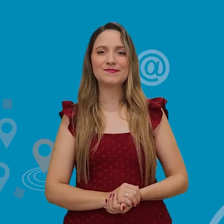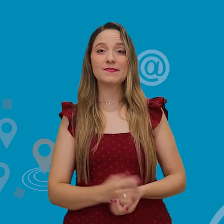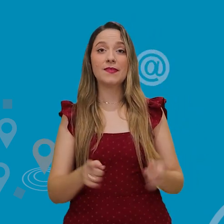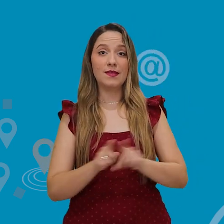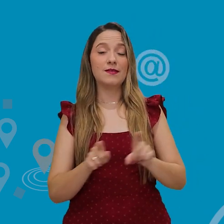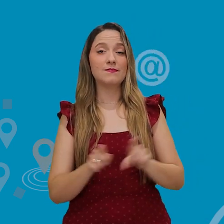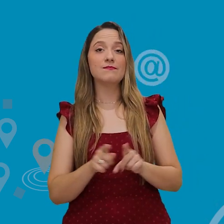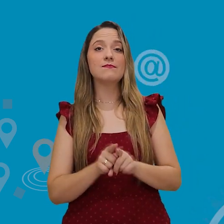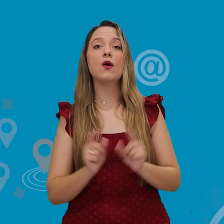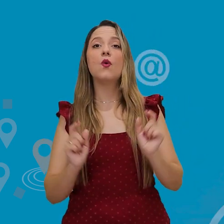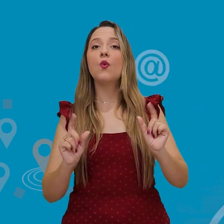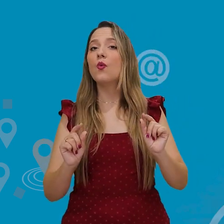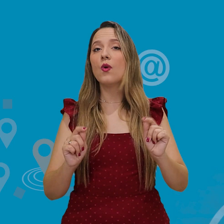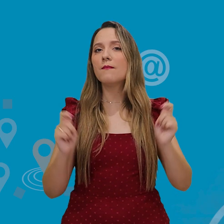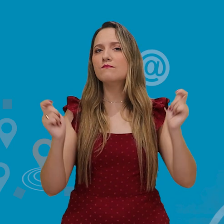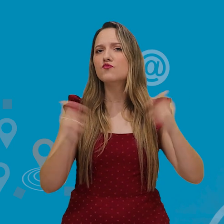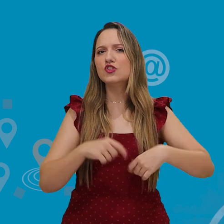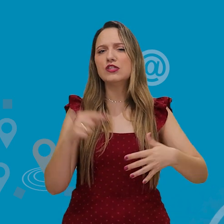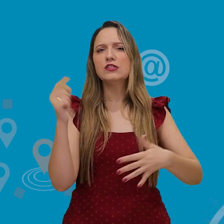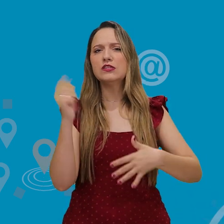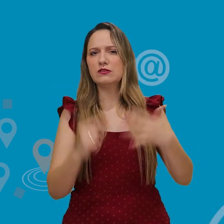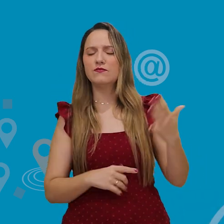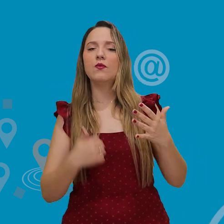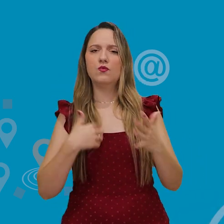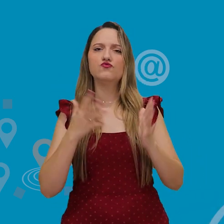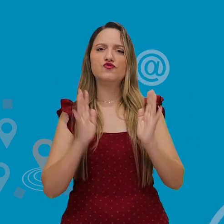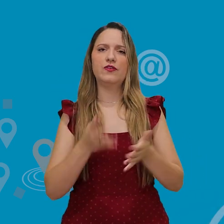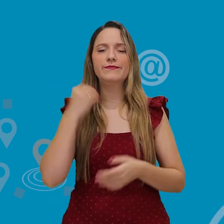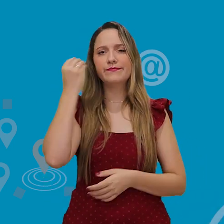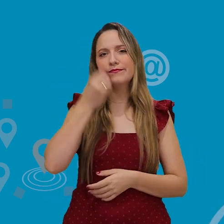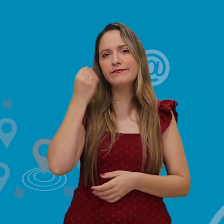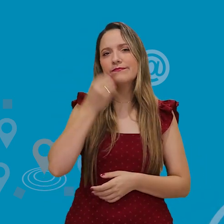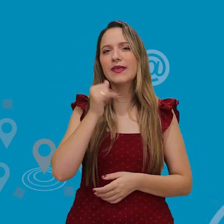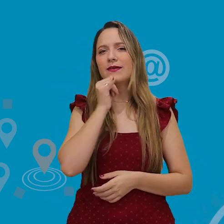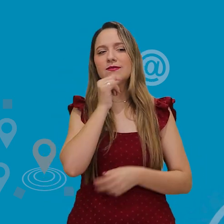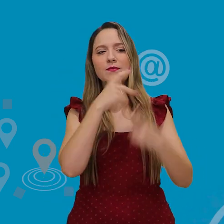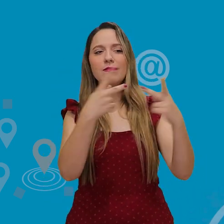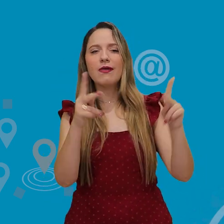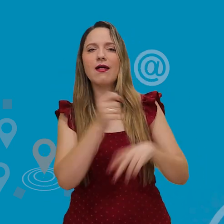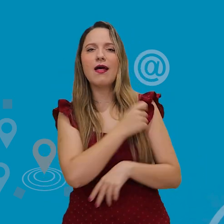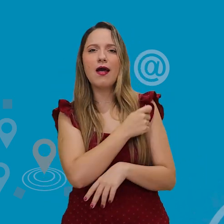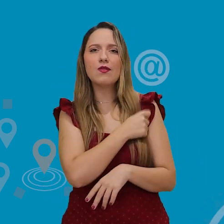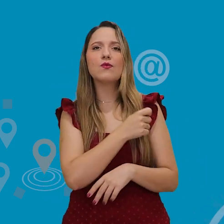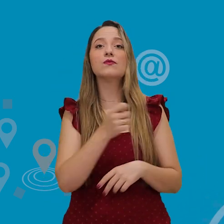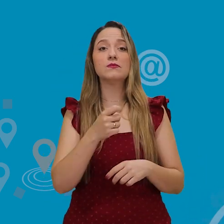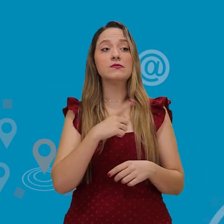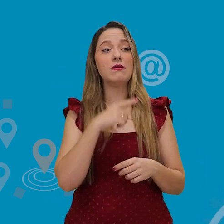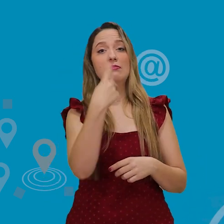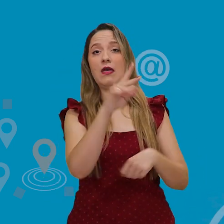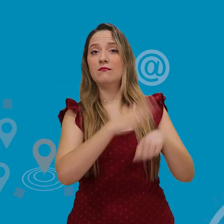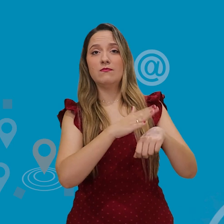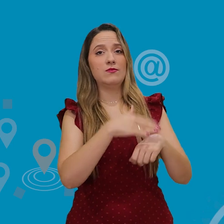dentro das possibilidades, né, já tive algumas experiências com os próprios alunos trazendo